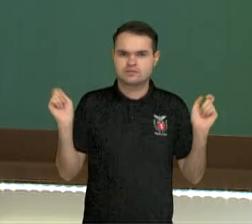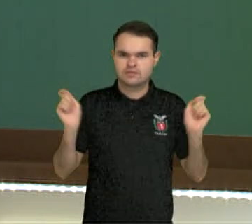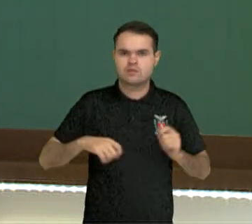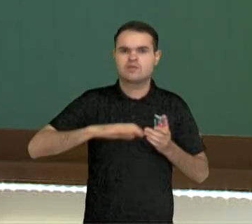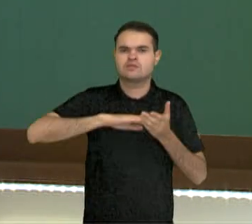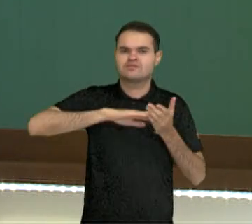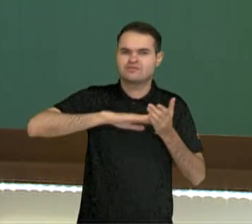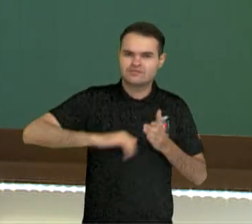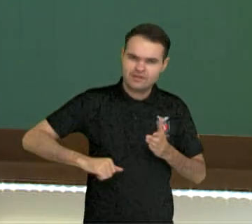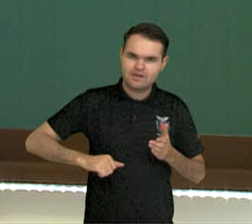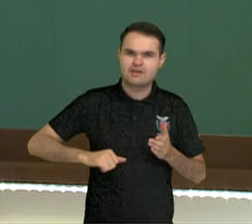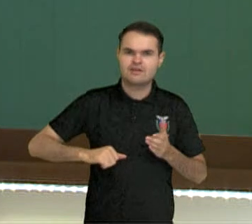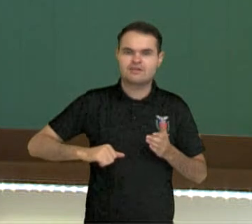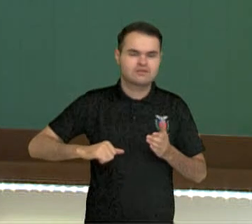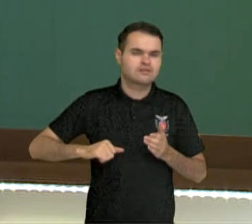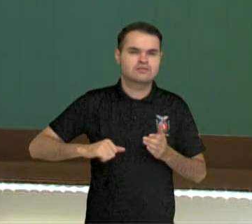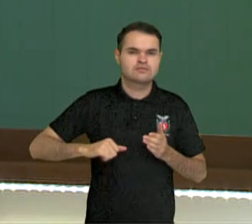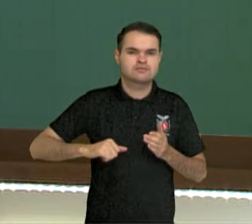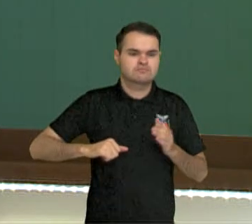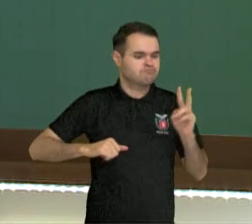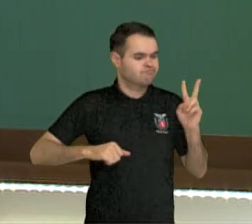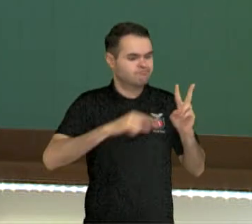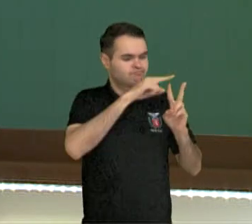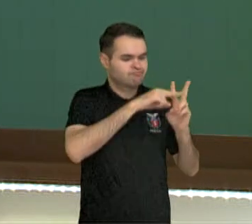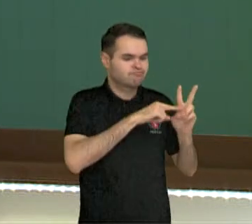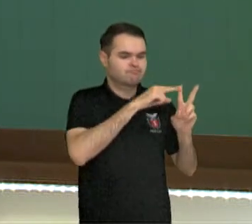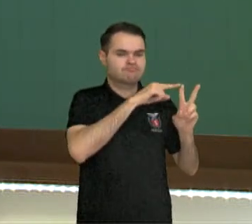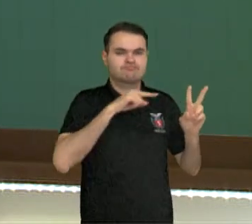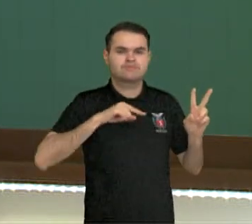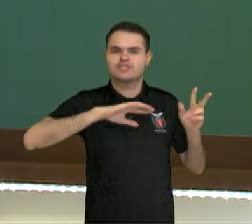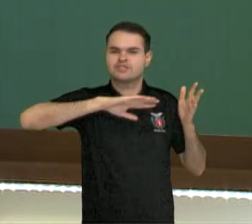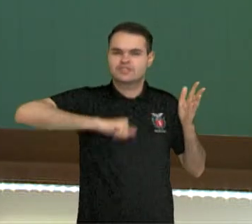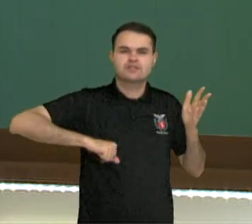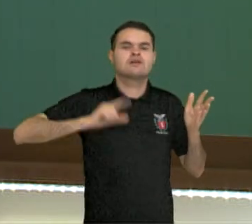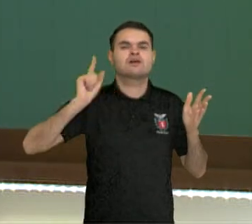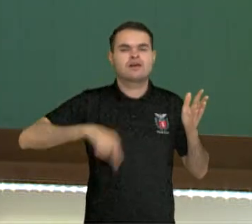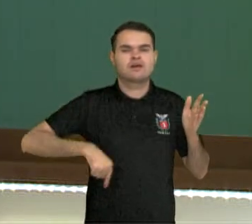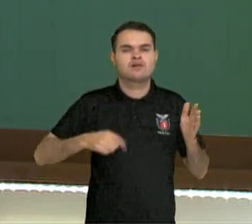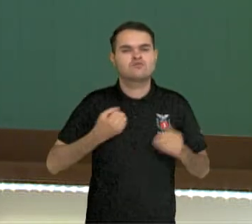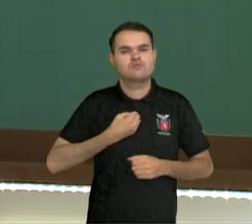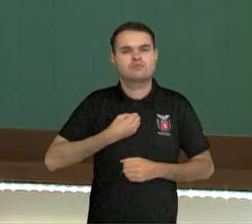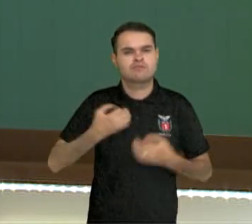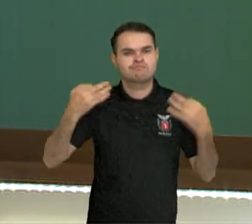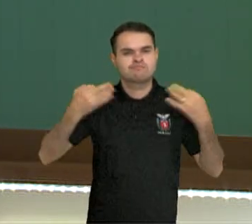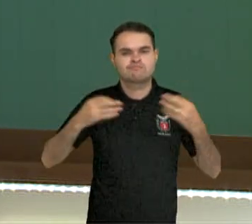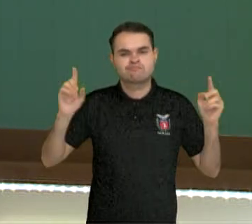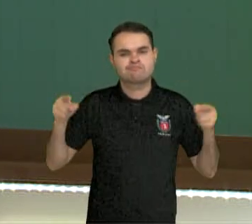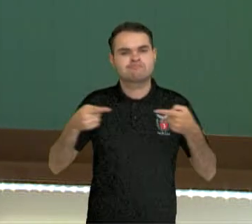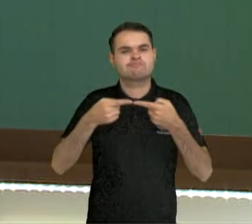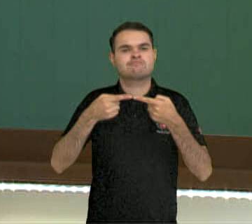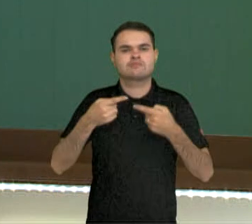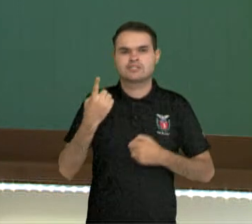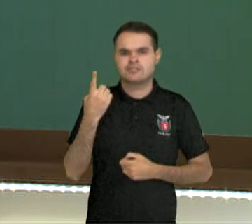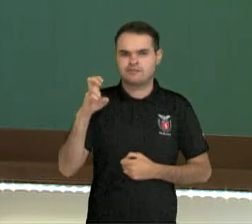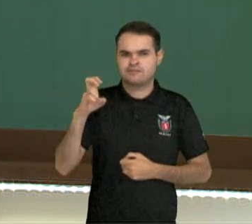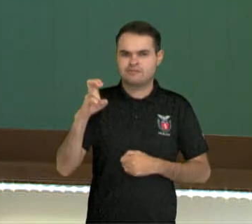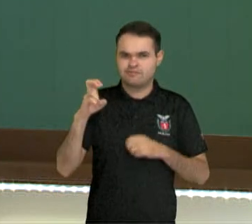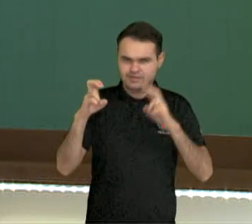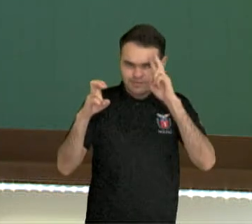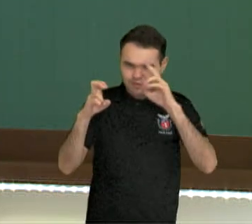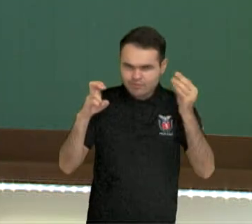raiz quadrada dele e dar um número certinho, exato. No caso, o 15. Deu para